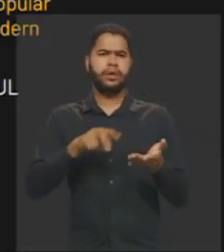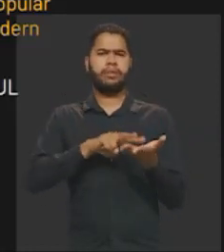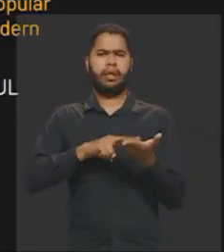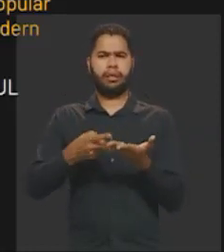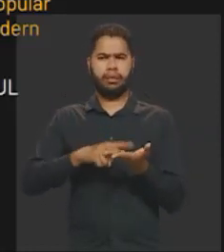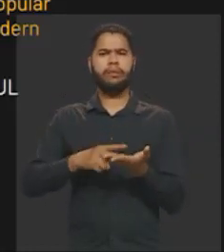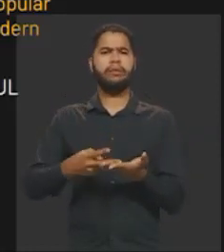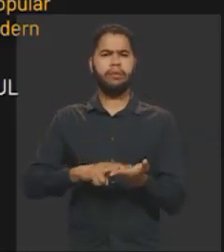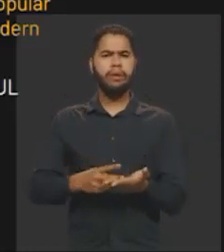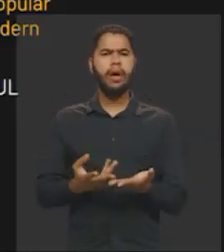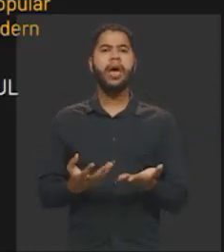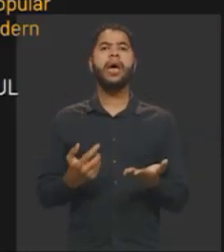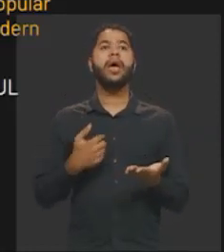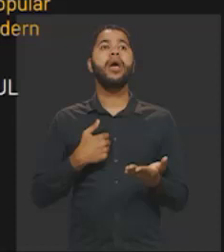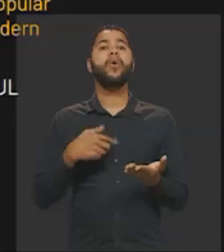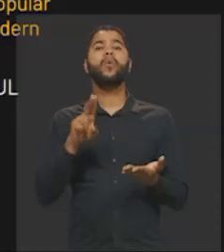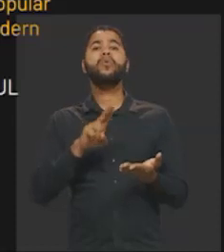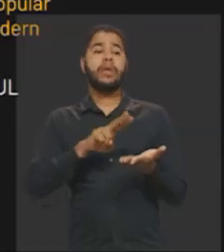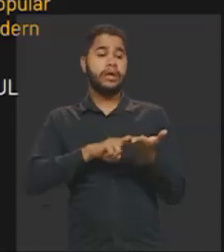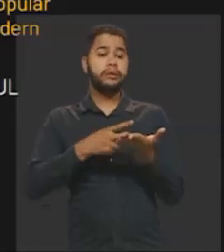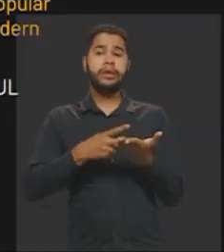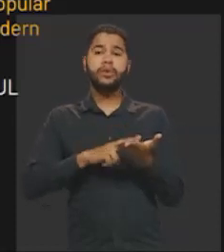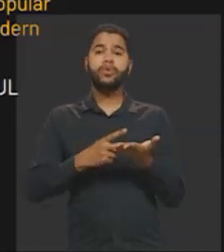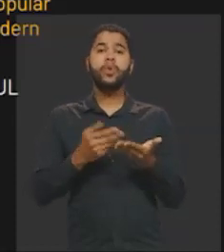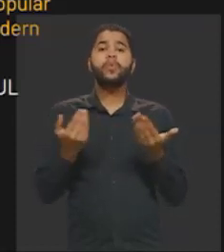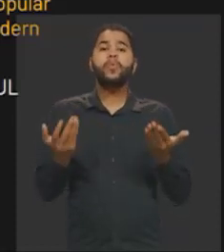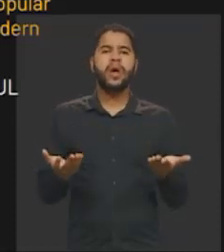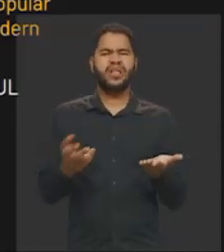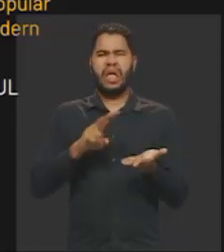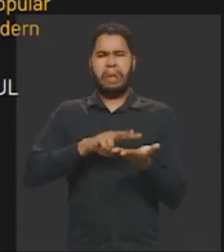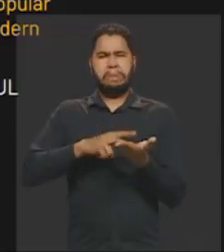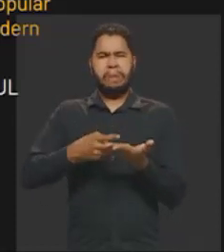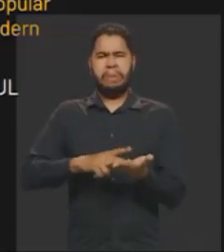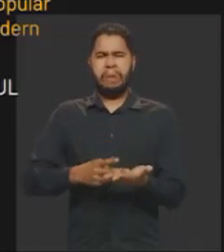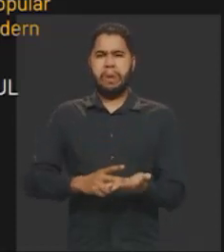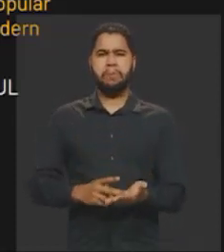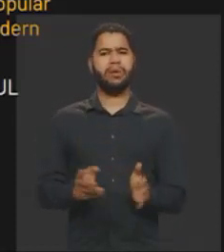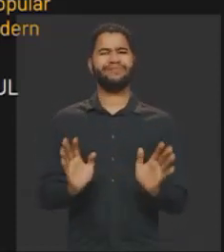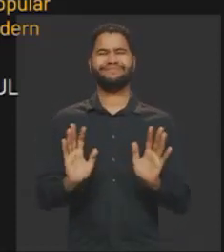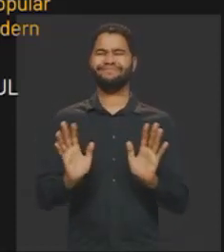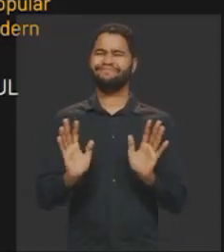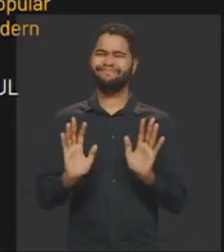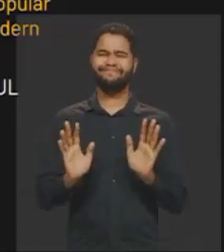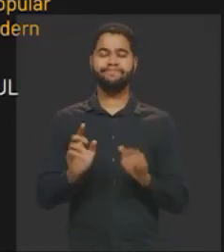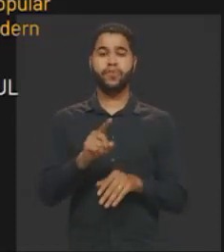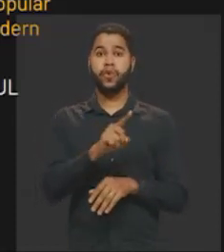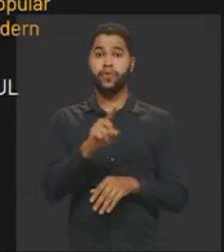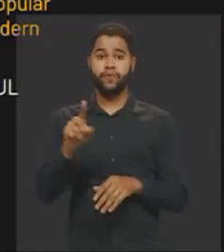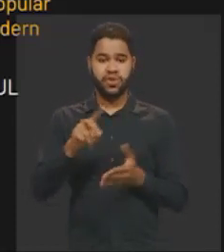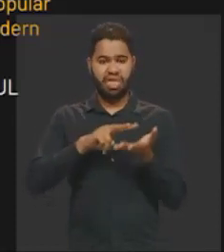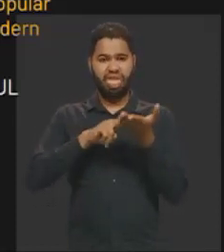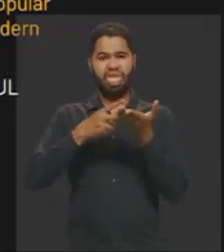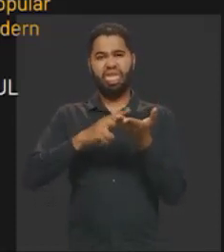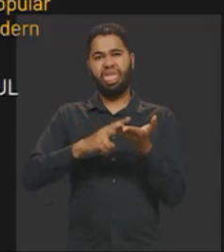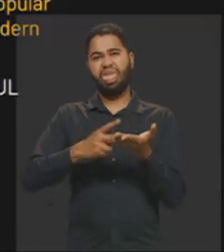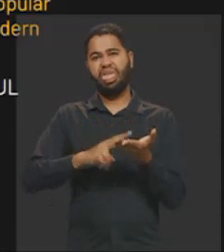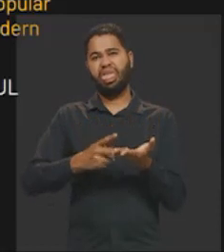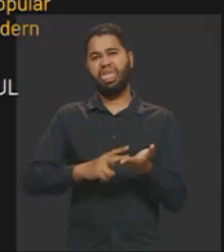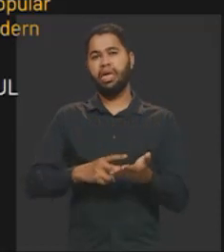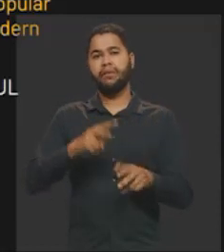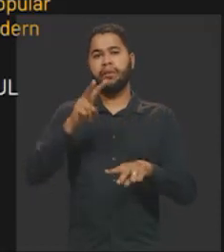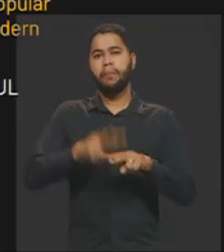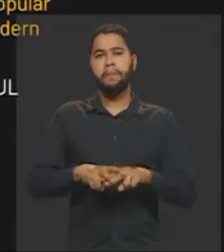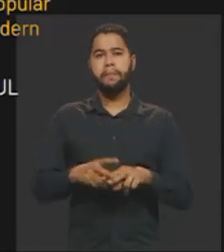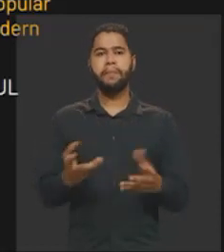gente que fala, quando que eu devo usar a tradução? Usar demais não, porque você, com tradução demais, você fica preso na